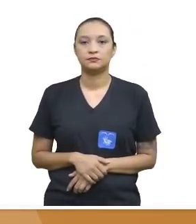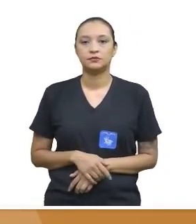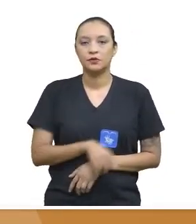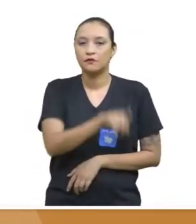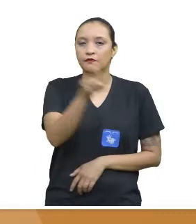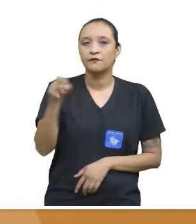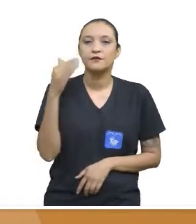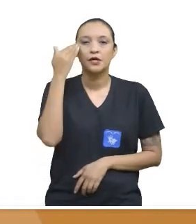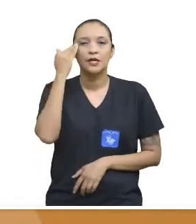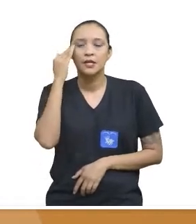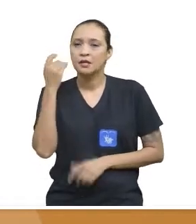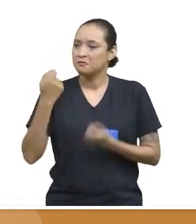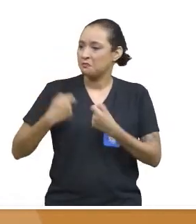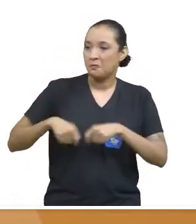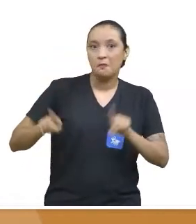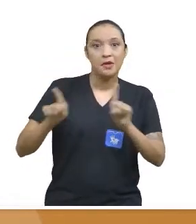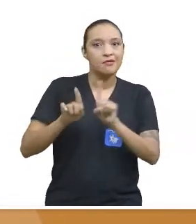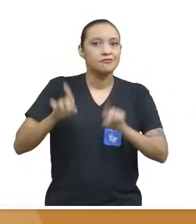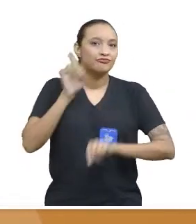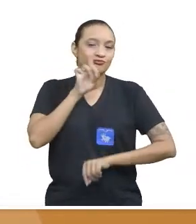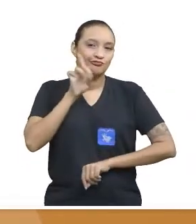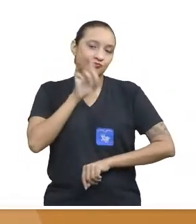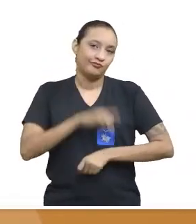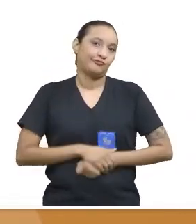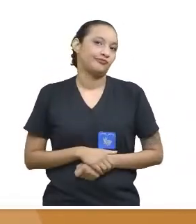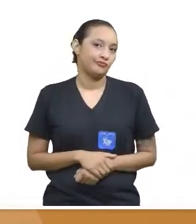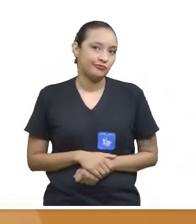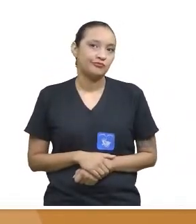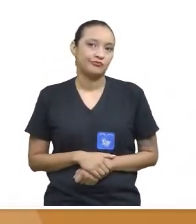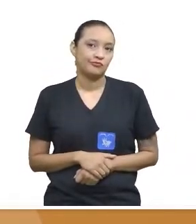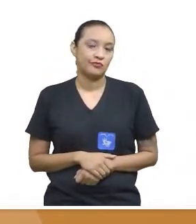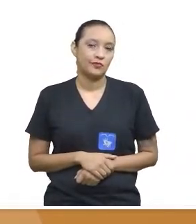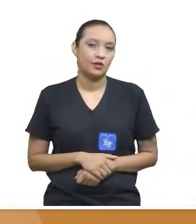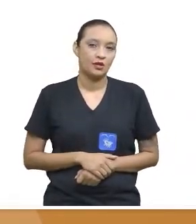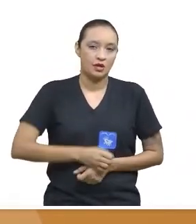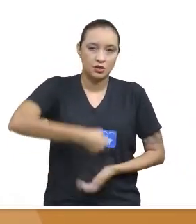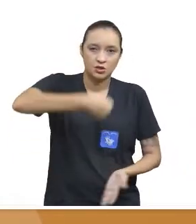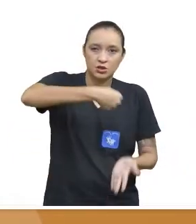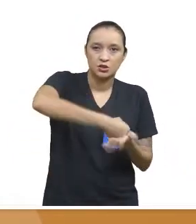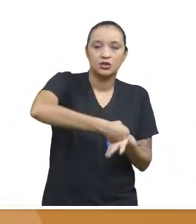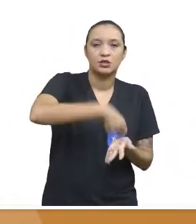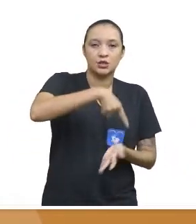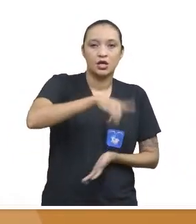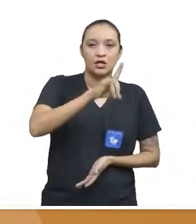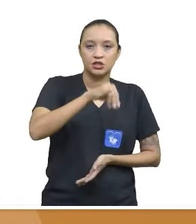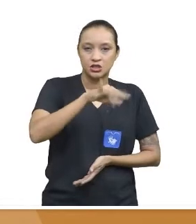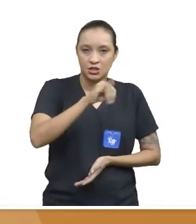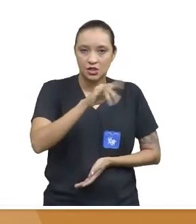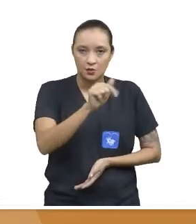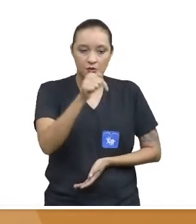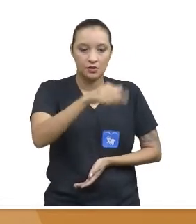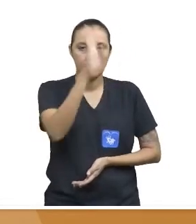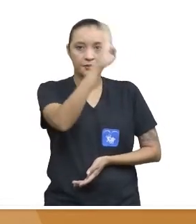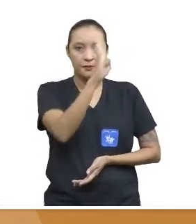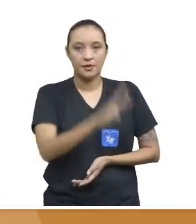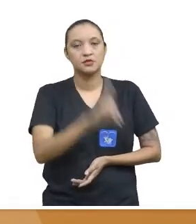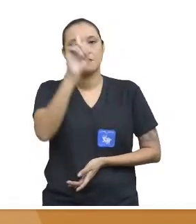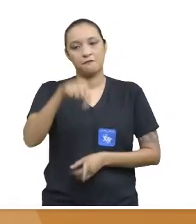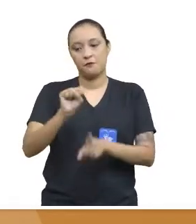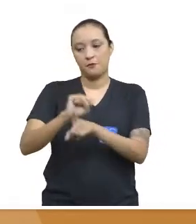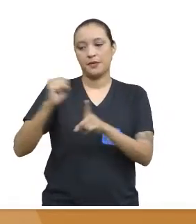nem precisou dos Estados Unidos. A ditadura militar, o golpe militar foi dado exclusivamente aqui pela